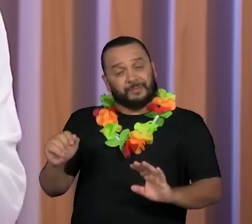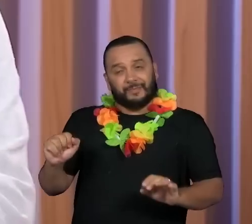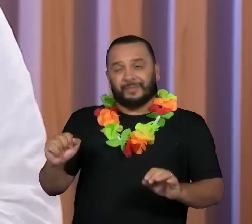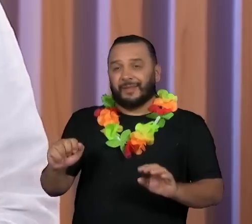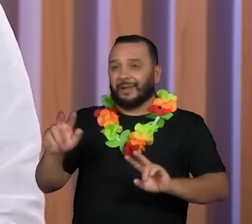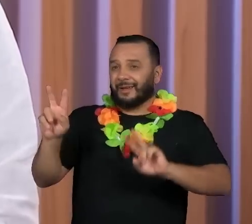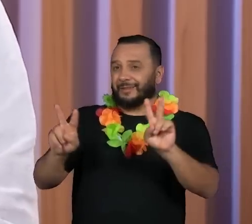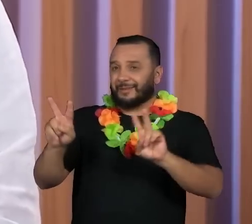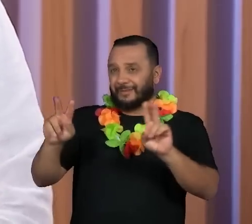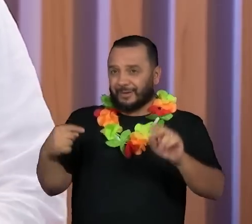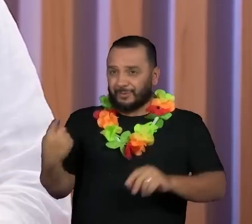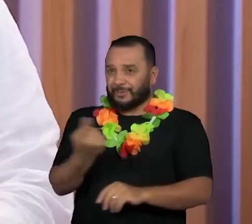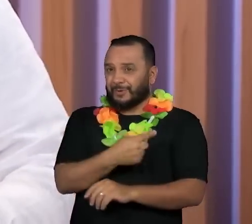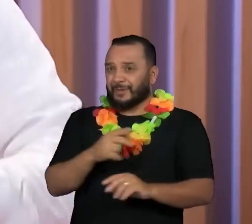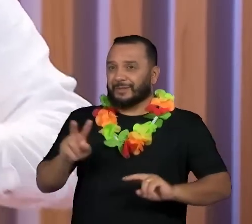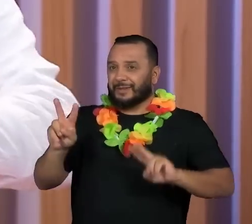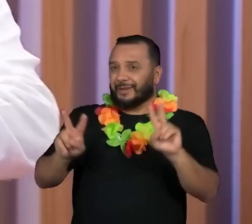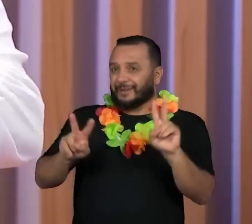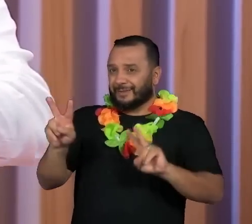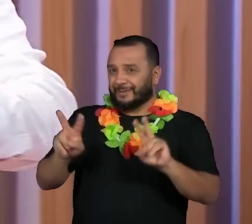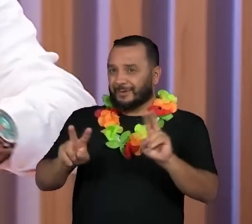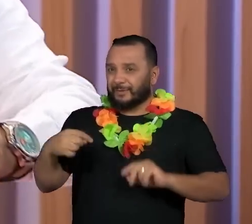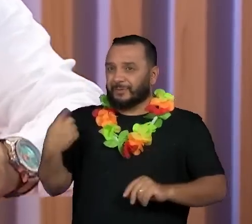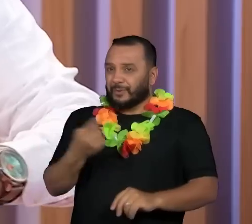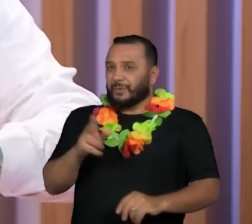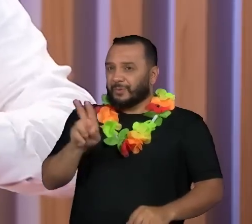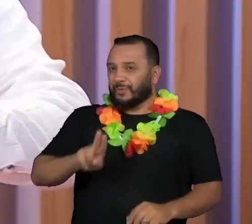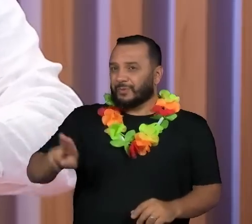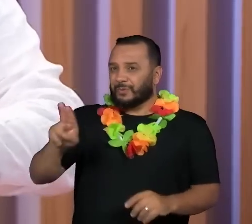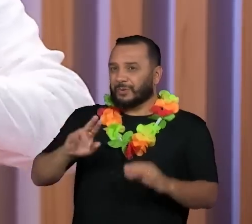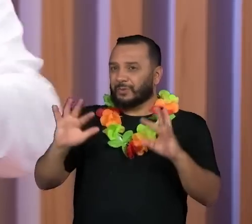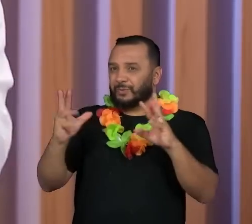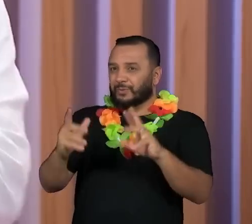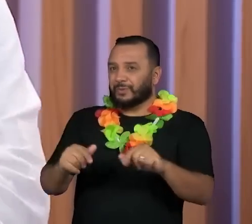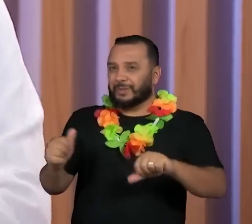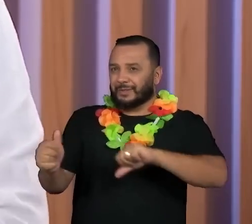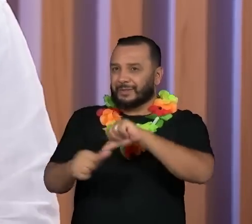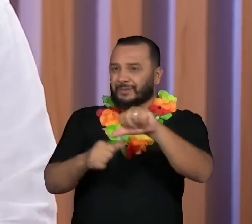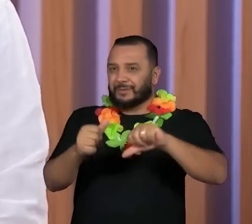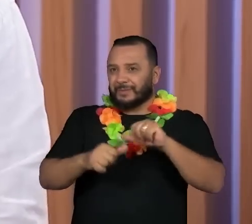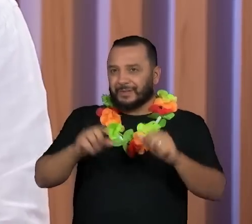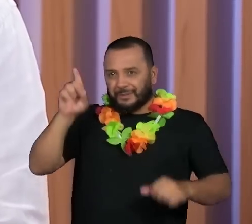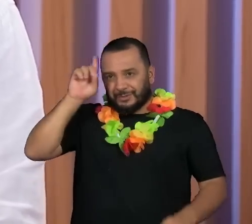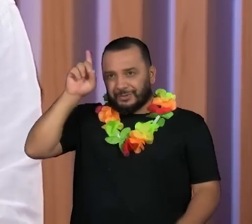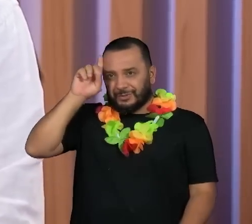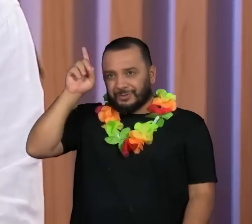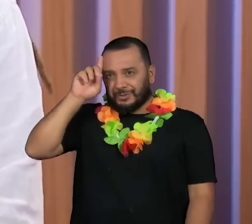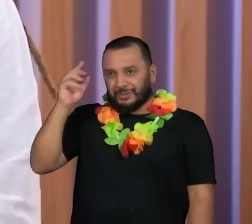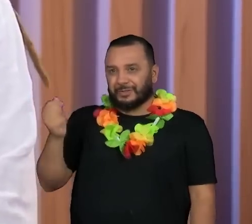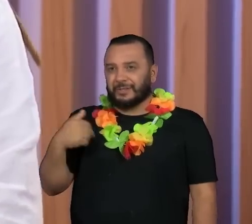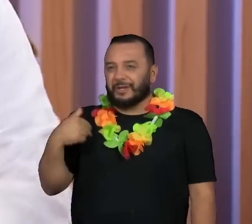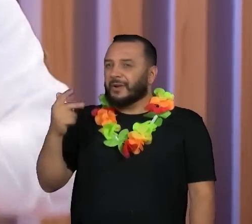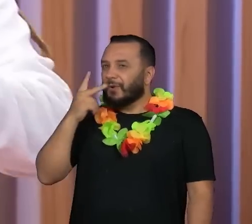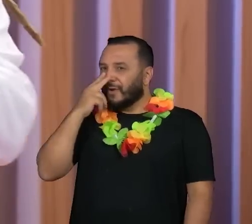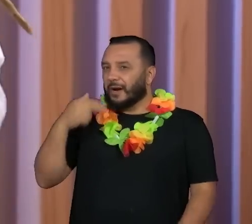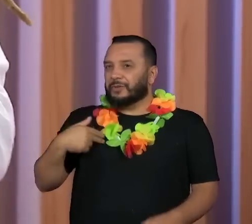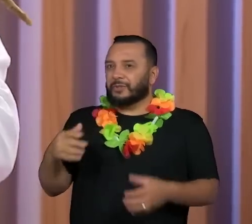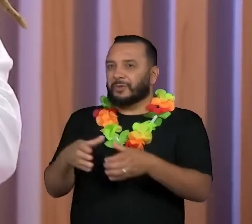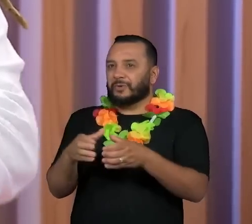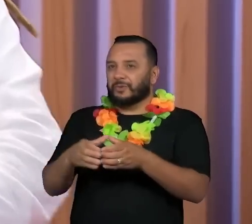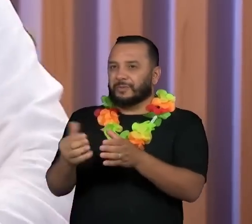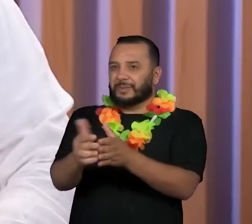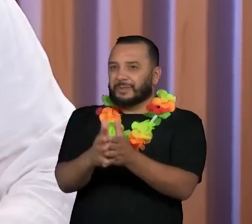no nosso carnaval, que a gente use tudo isso para transformar o nosso dia a dia. Eu acho que a potência da escola de samba,